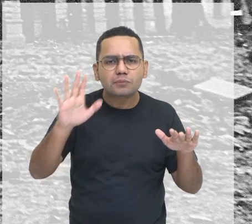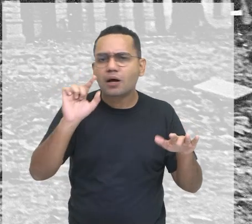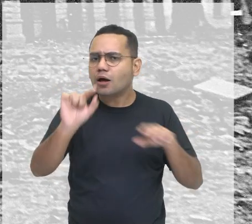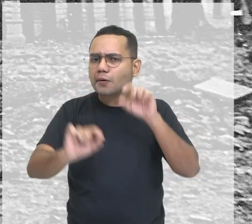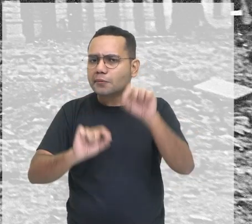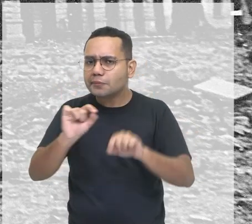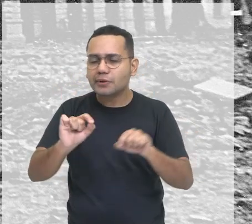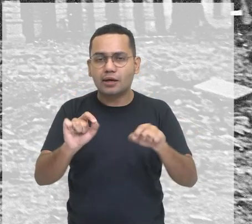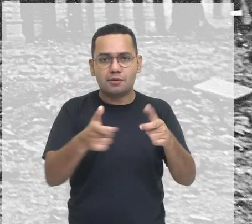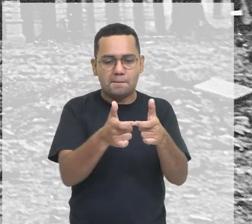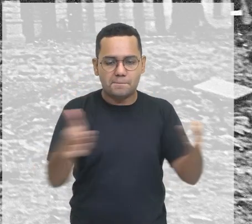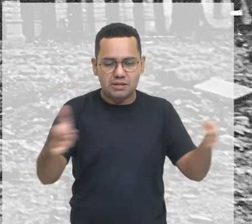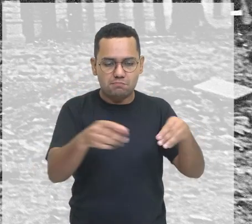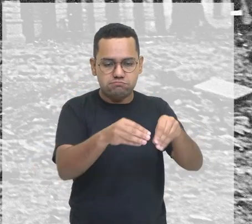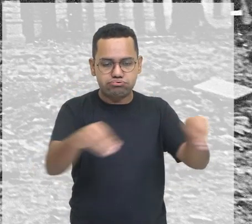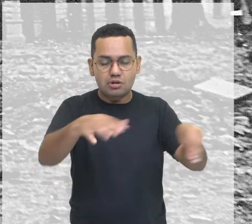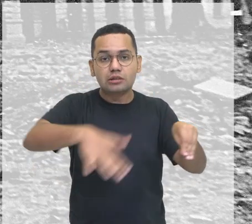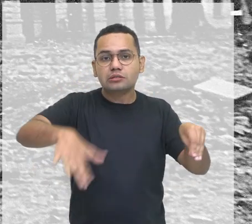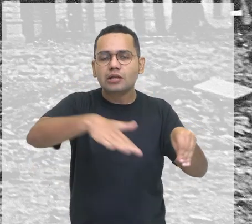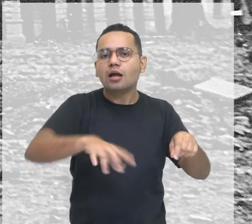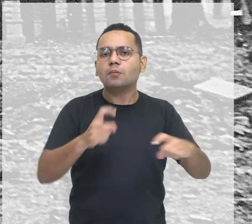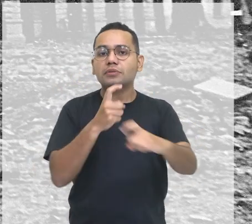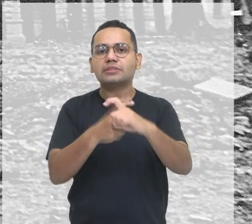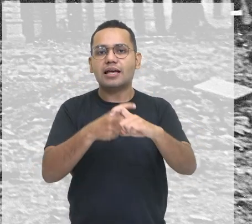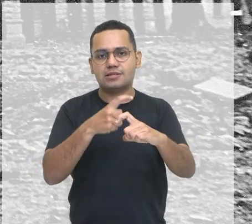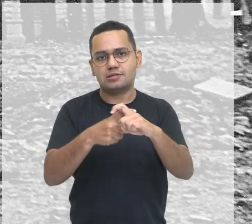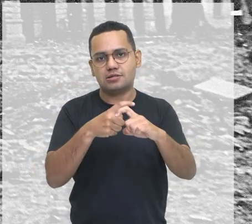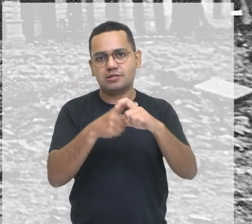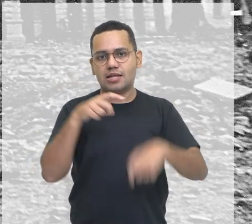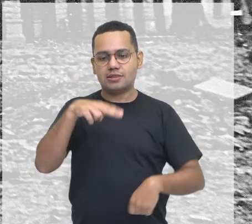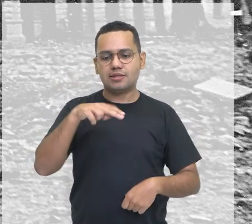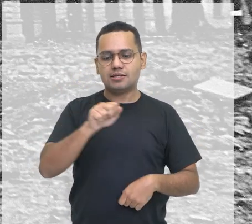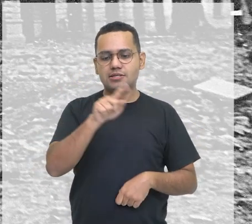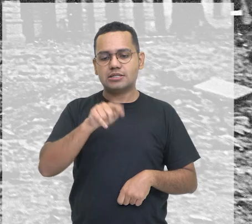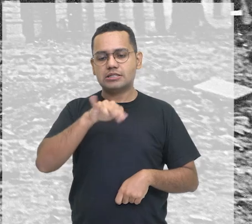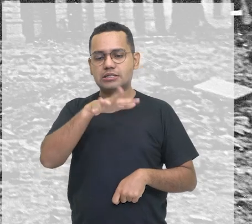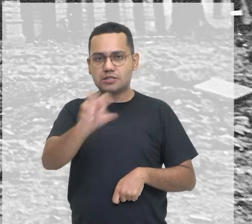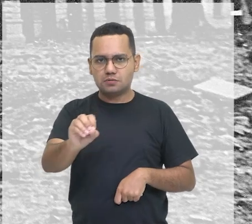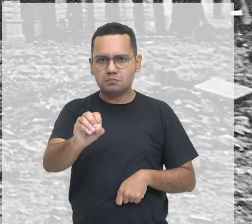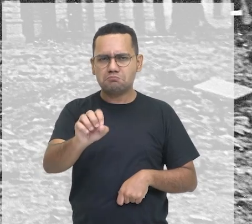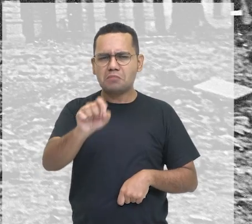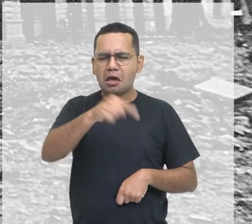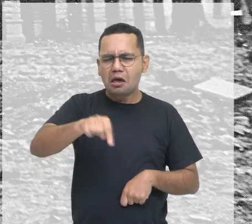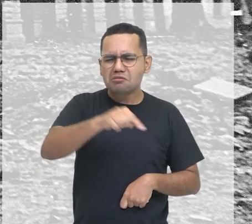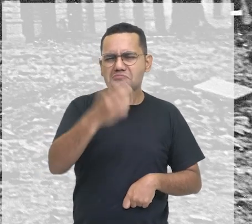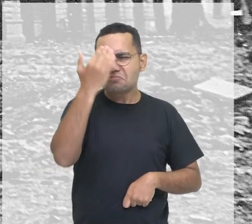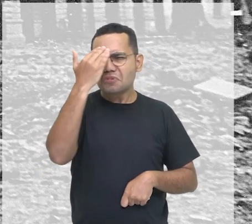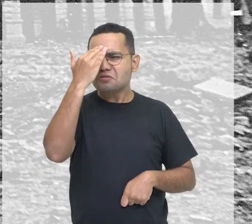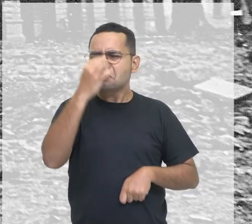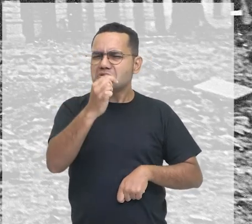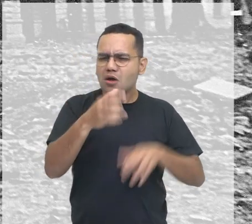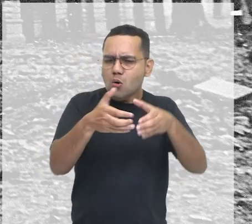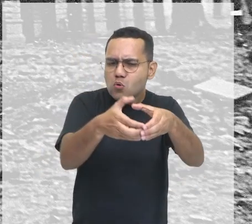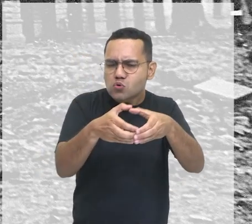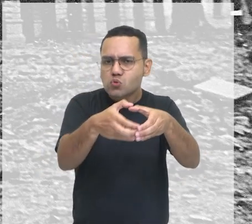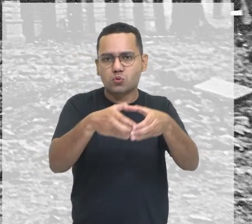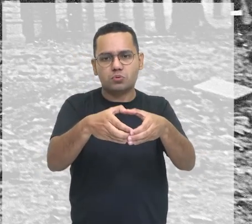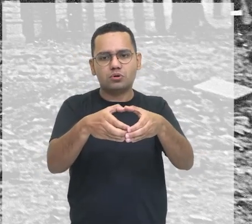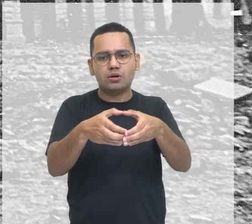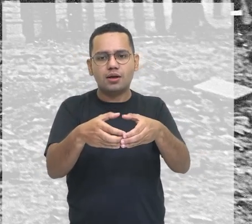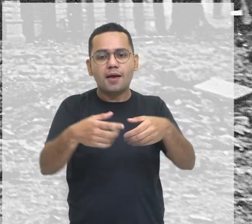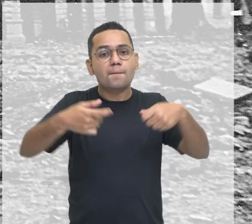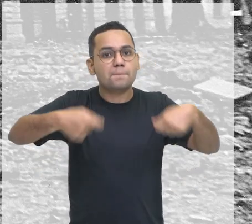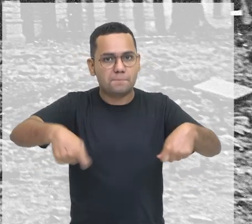expansionista nazista. Os nazistas imaginavam que, para o seu desenvolvimento, era necessário o que eles mesmos chamavam